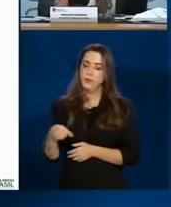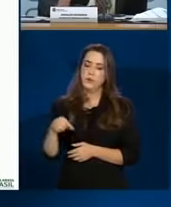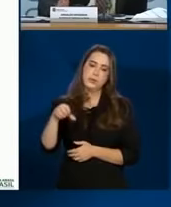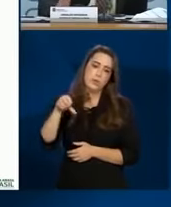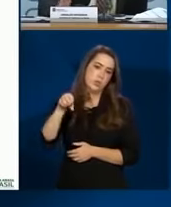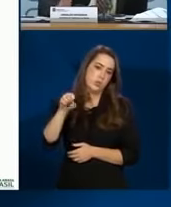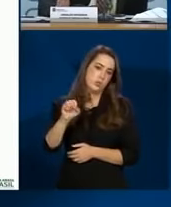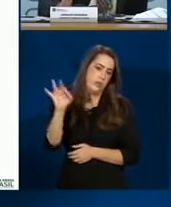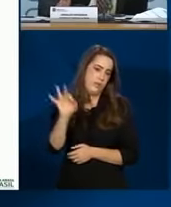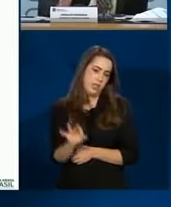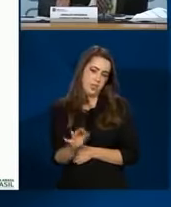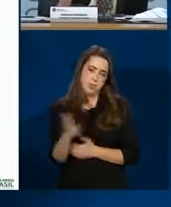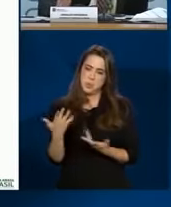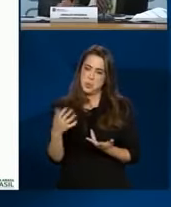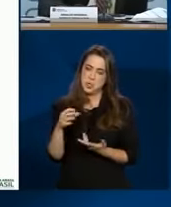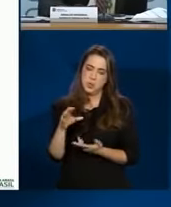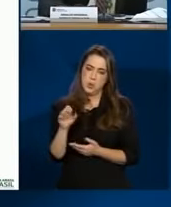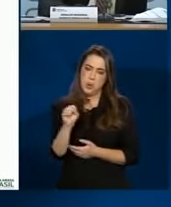90%, de